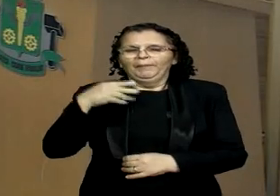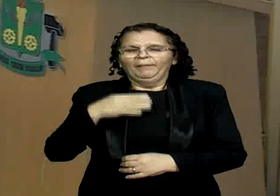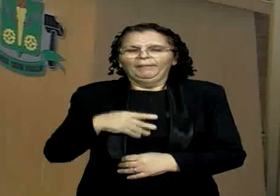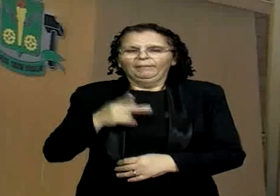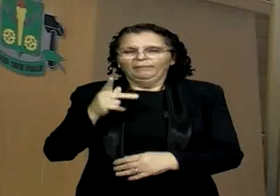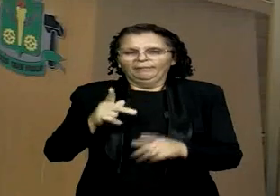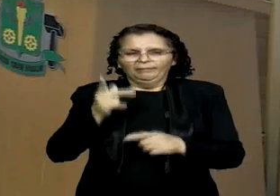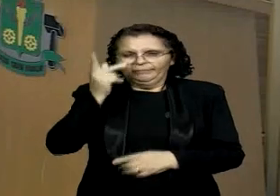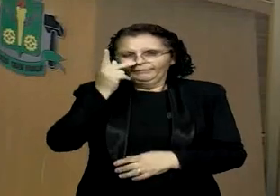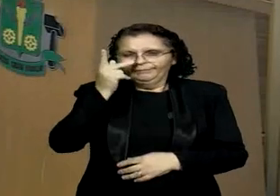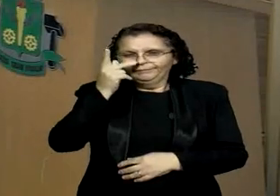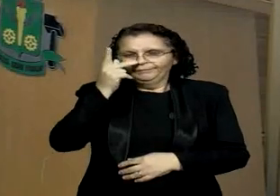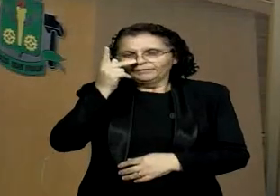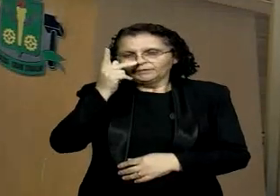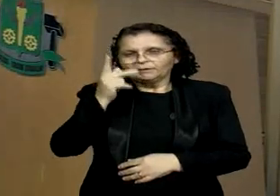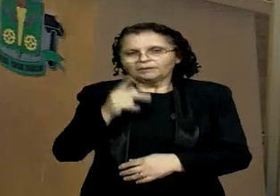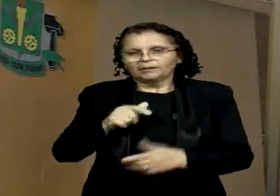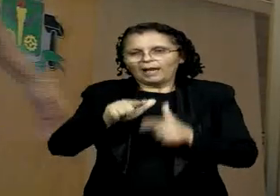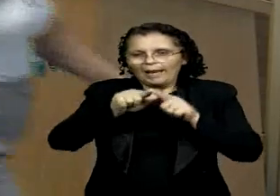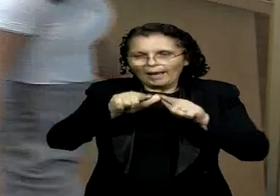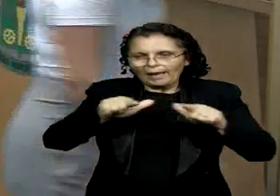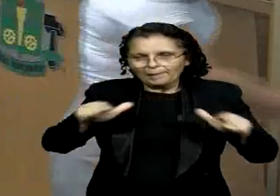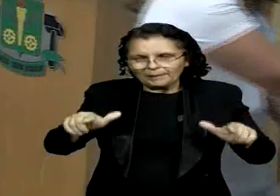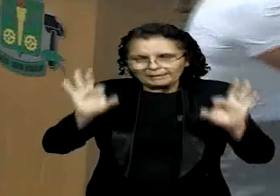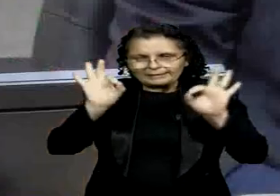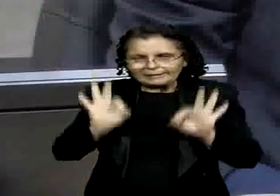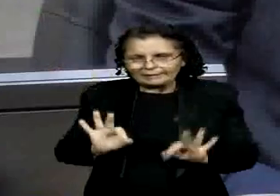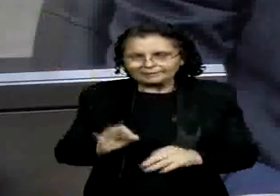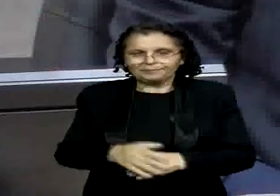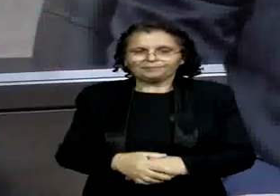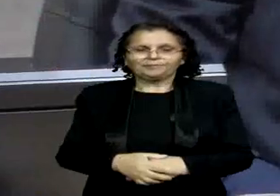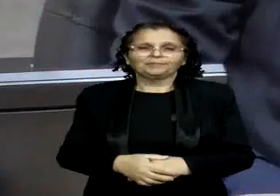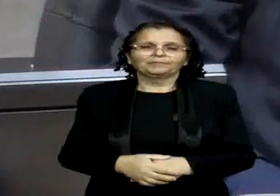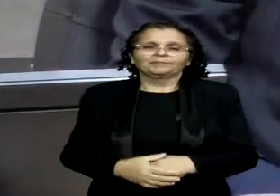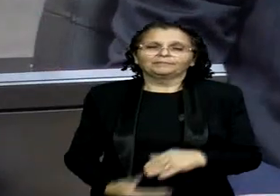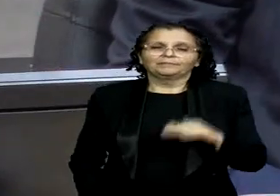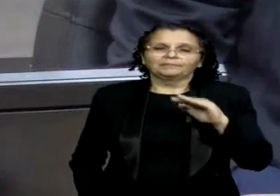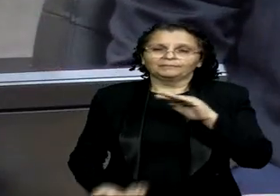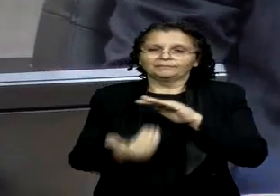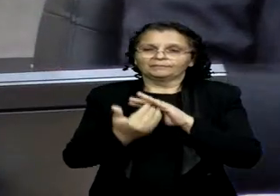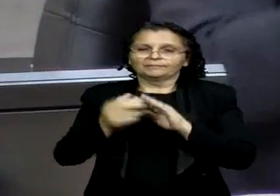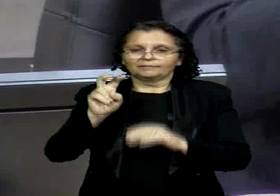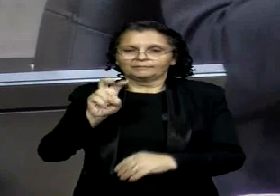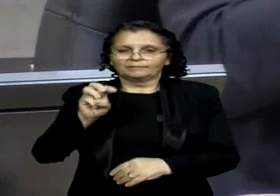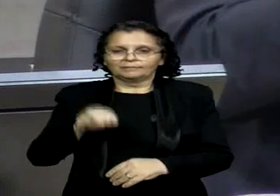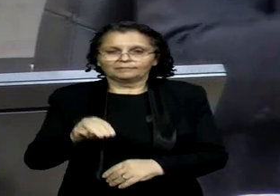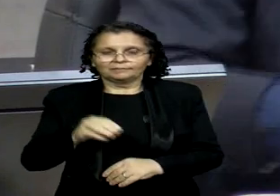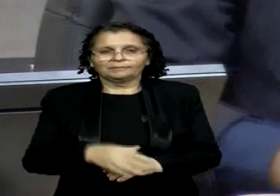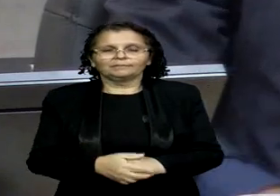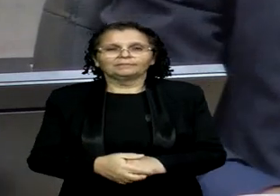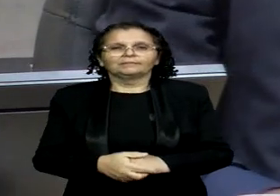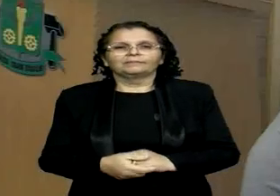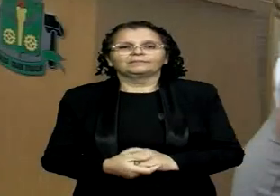da Câmara do Podemos. Limpeza na certa. Para discutir. Para discutir, Vossa Excelência dispõe de 5 minutos.